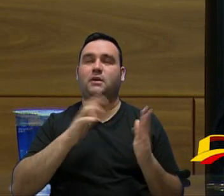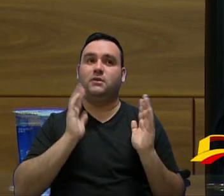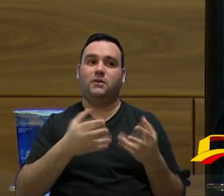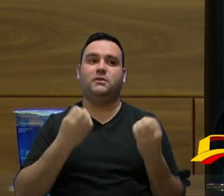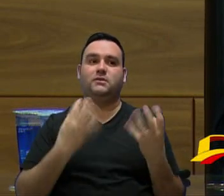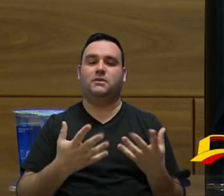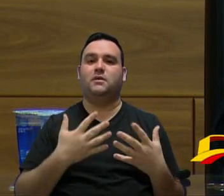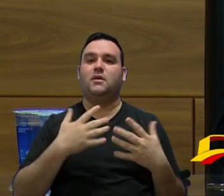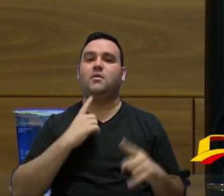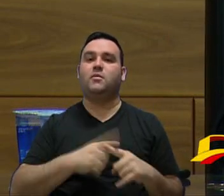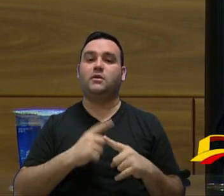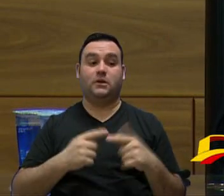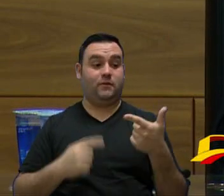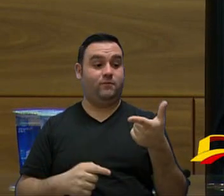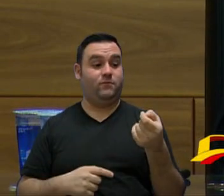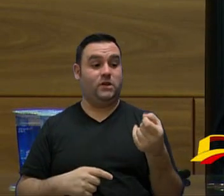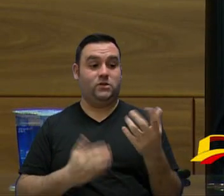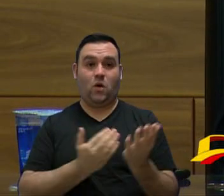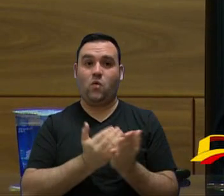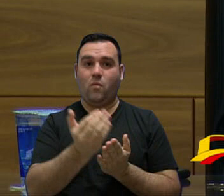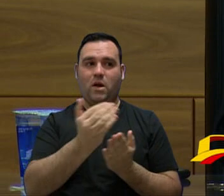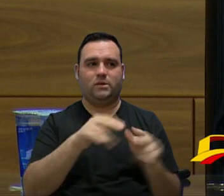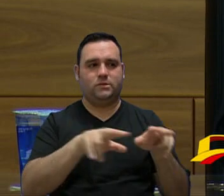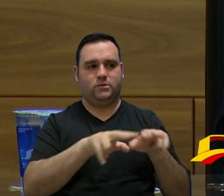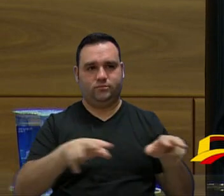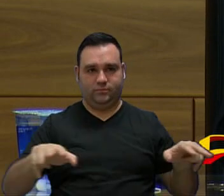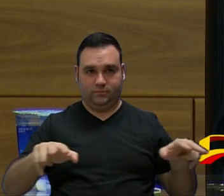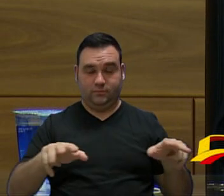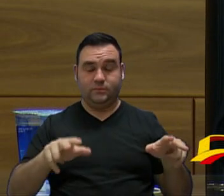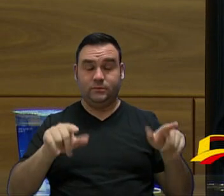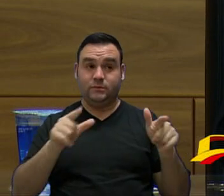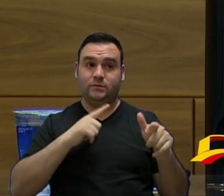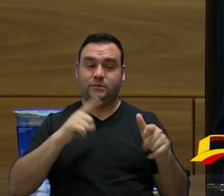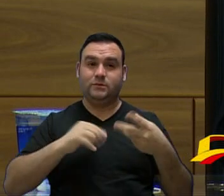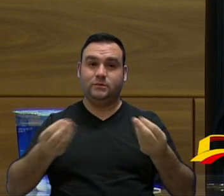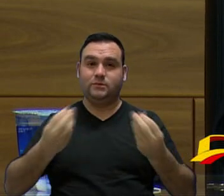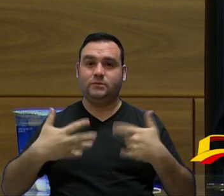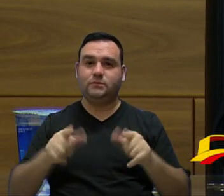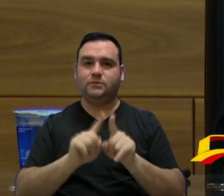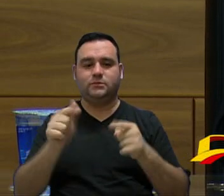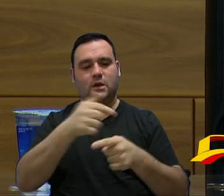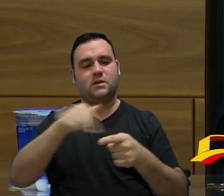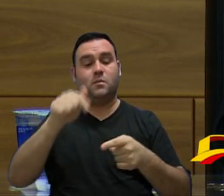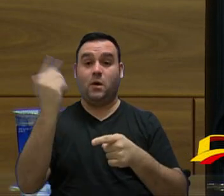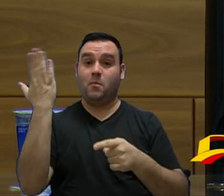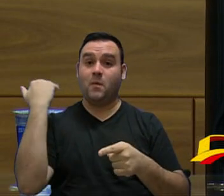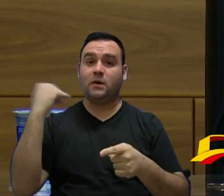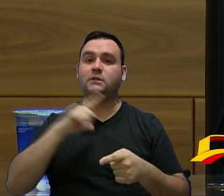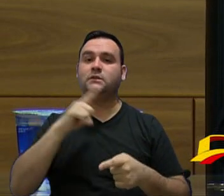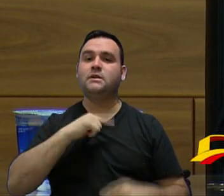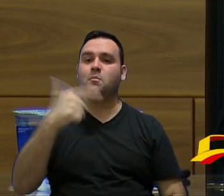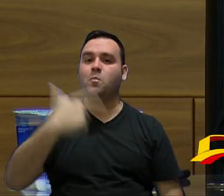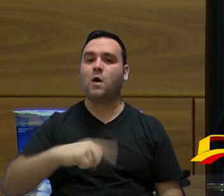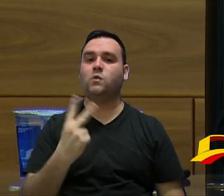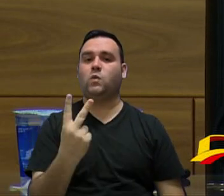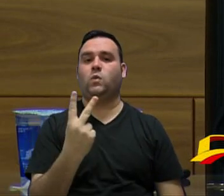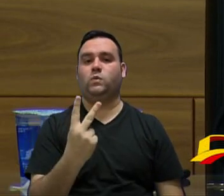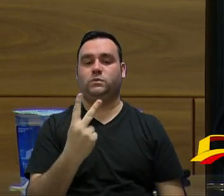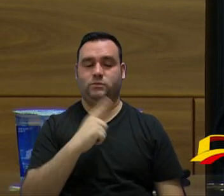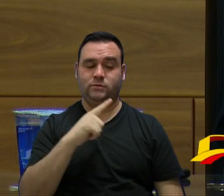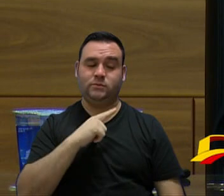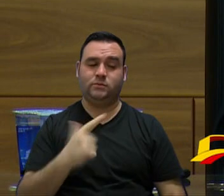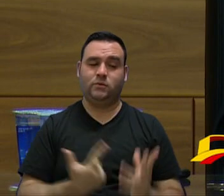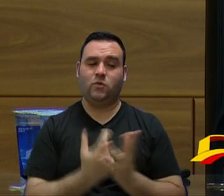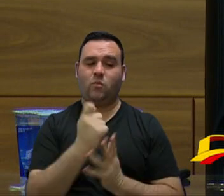frente aos 20 leitos iniciais e já recebemos a semana passada mais dois respiradores